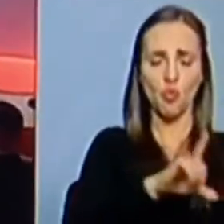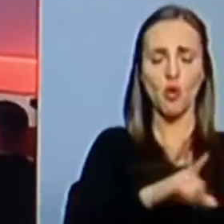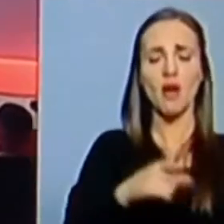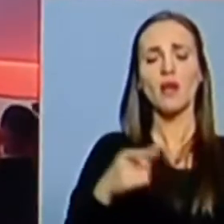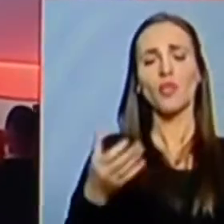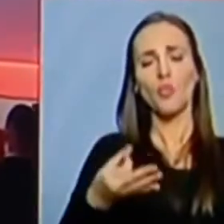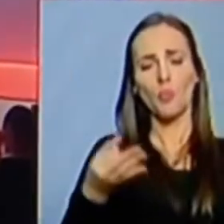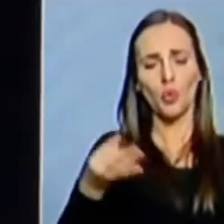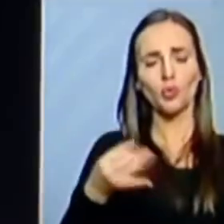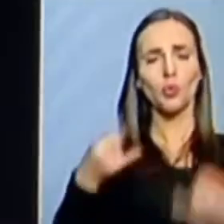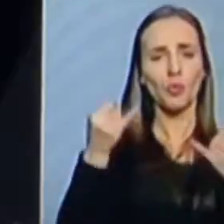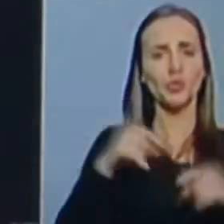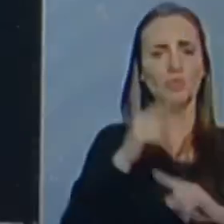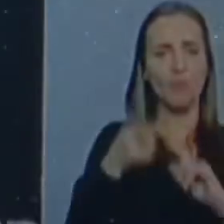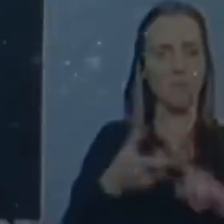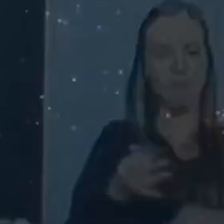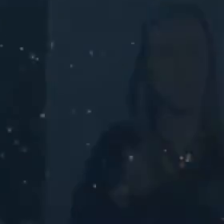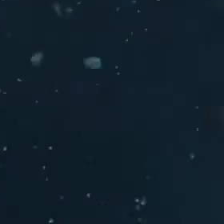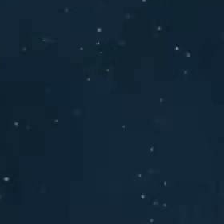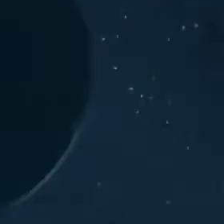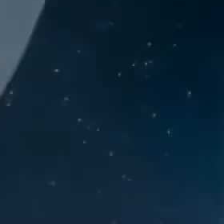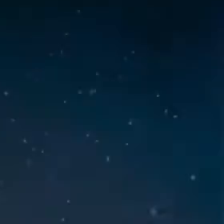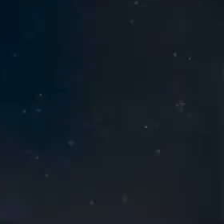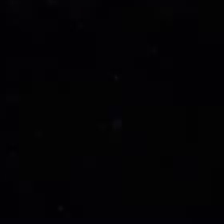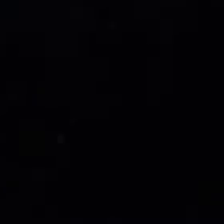no próximo ano